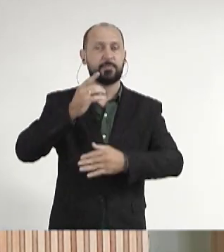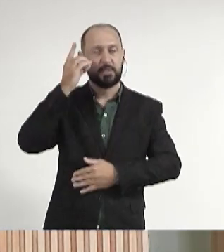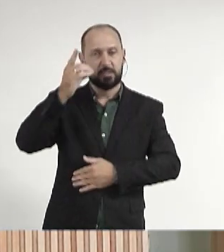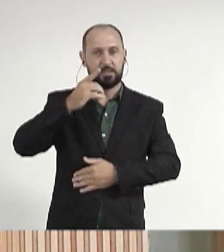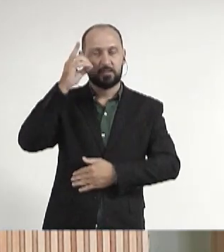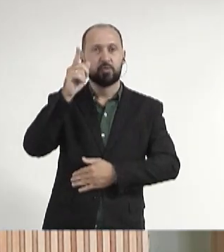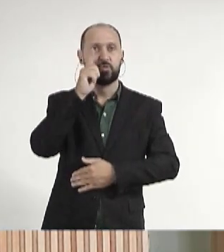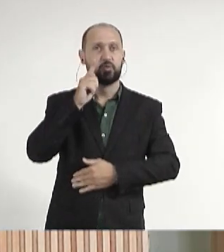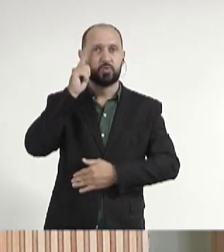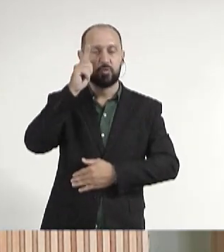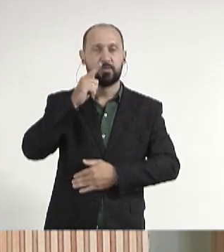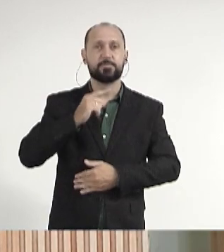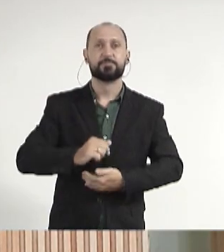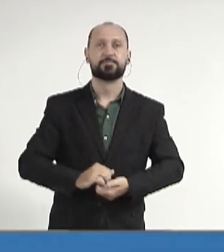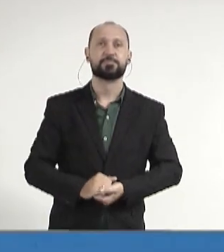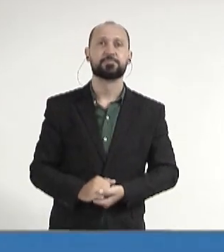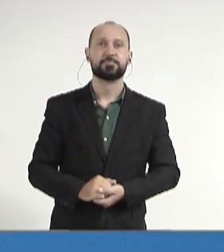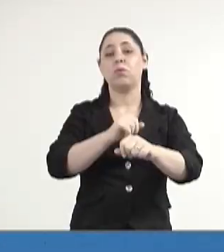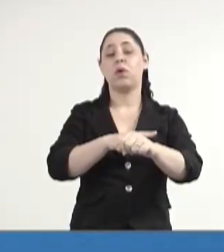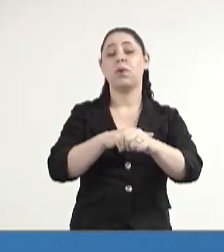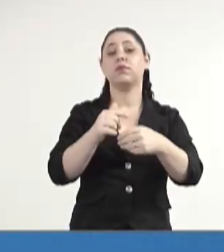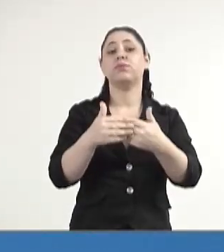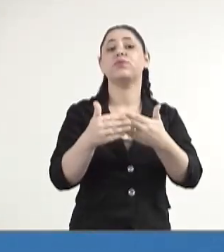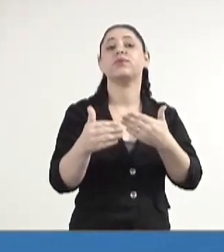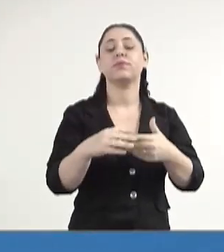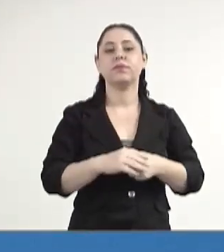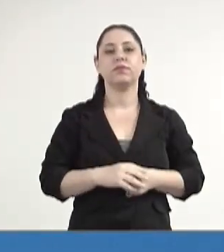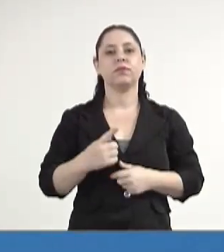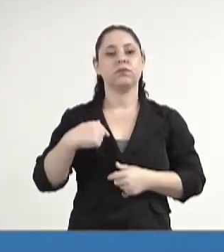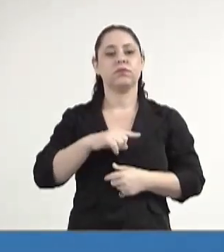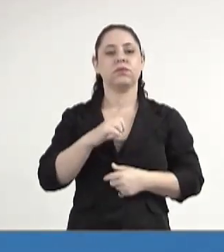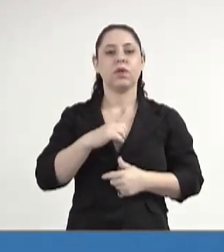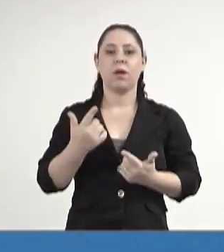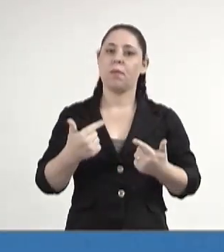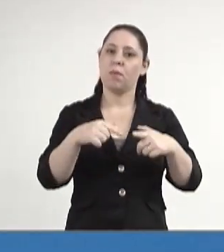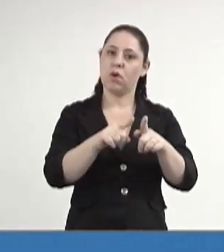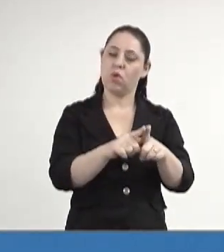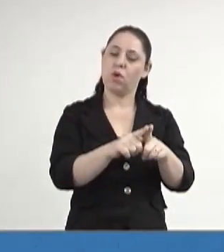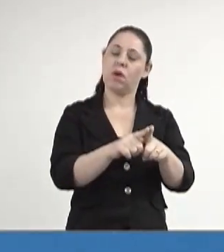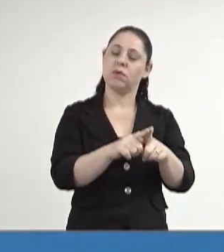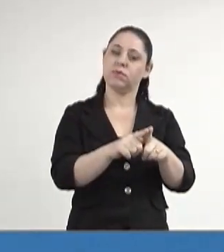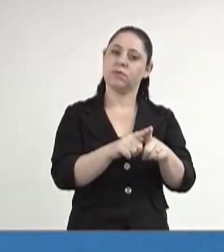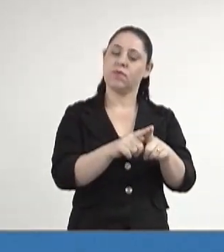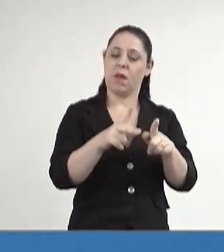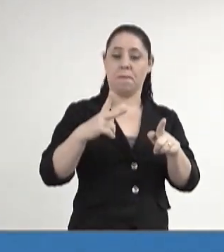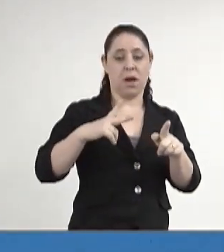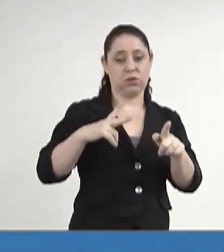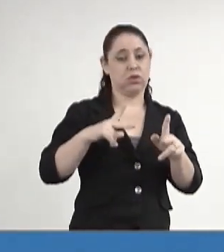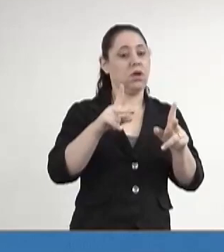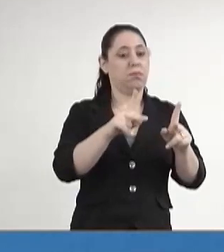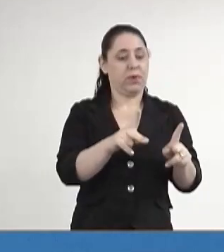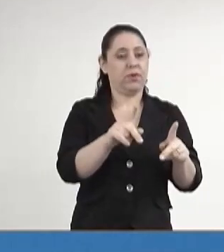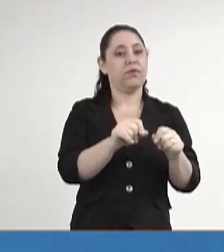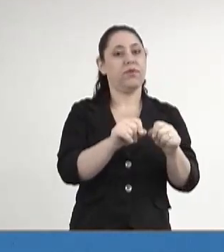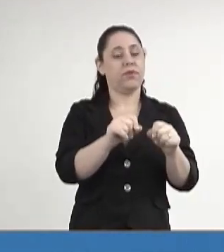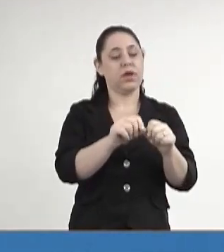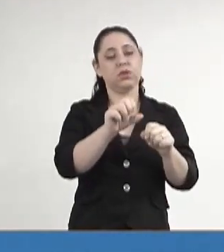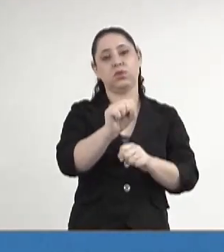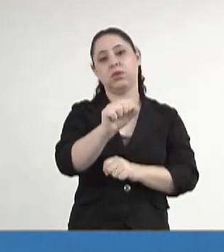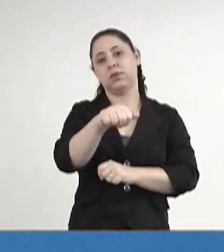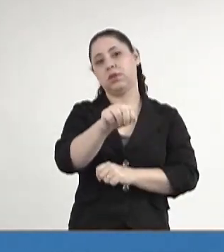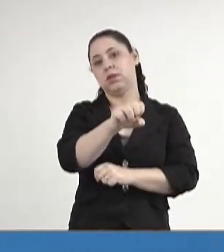pela deputada Gleice Jane. Nós temos hoje uma parceria público-privada realizada